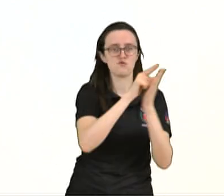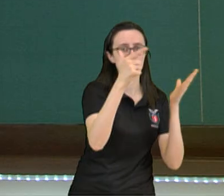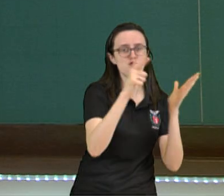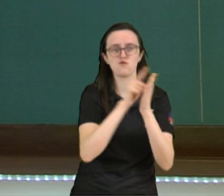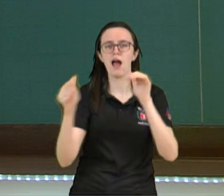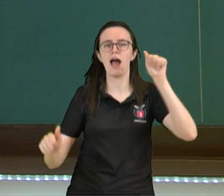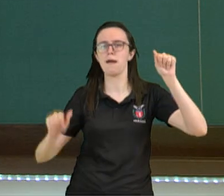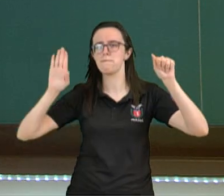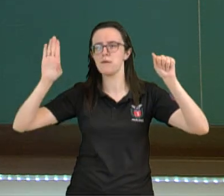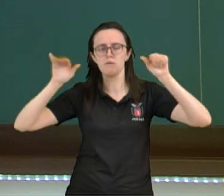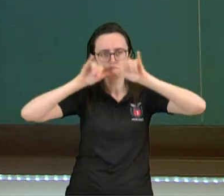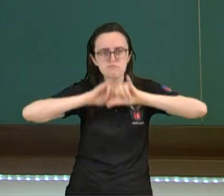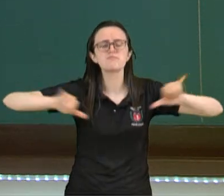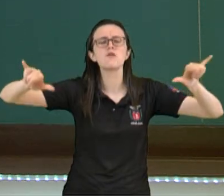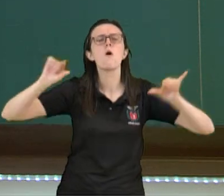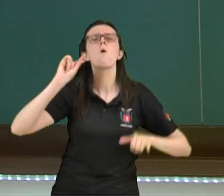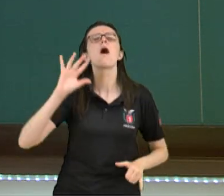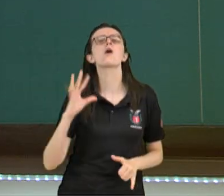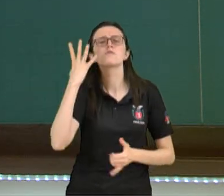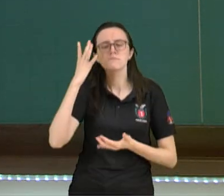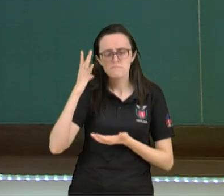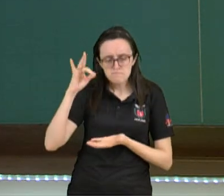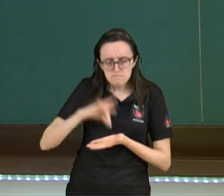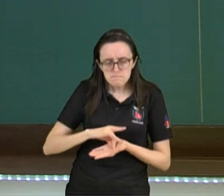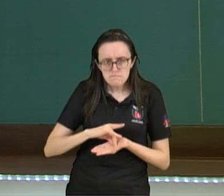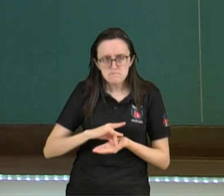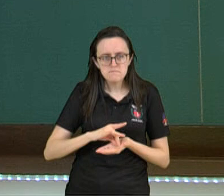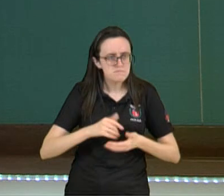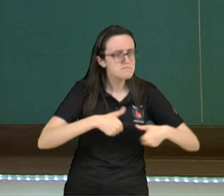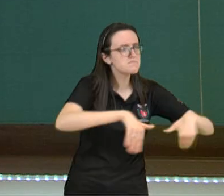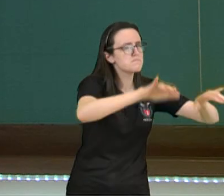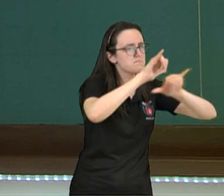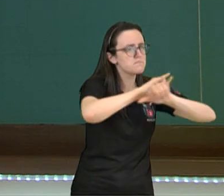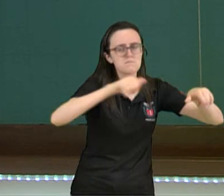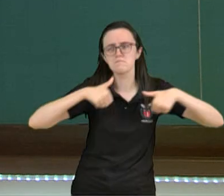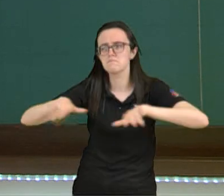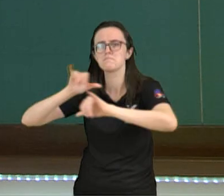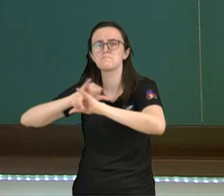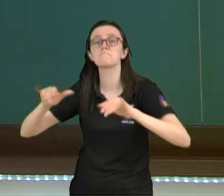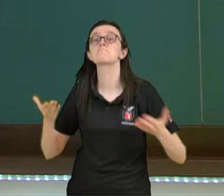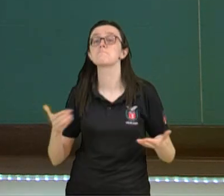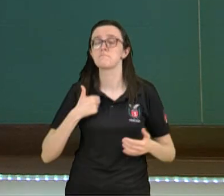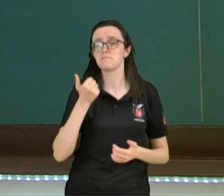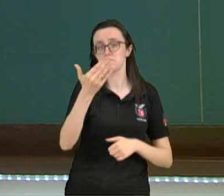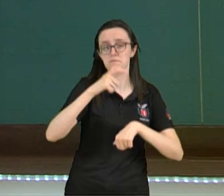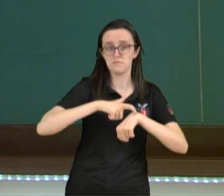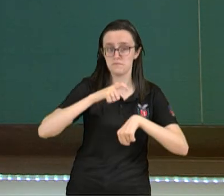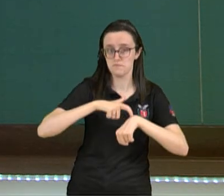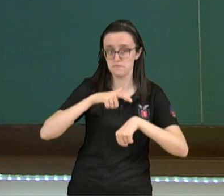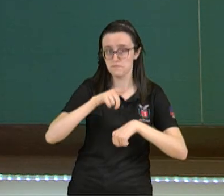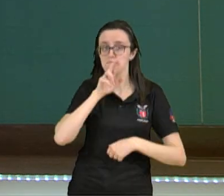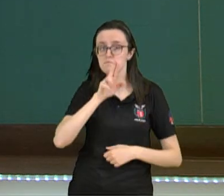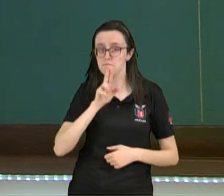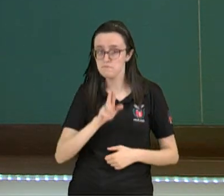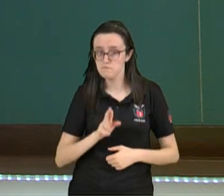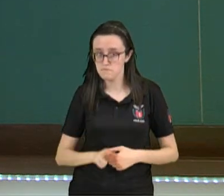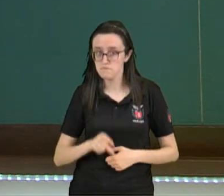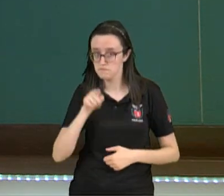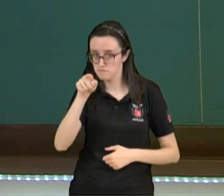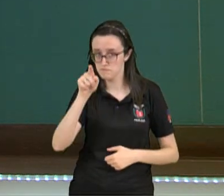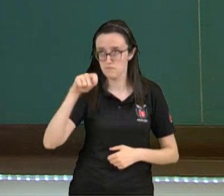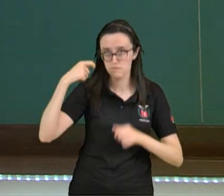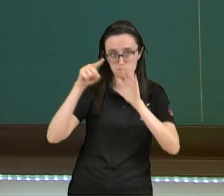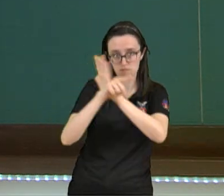B? Que fato será que motivou estas duas manchetes? Então, vou dar um tempinho para vocês responderem